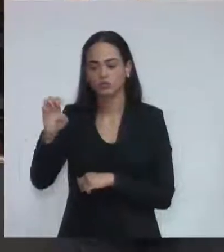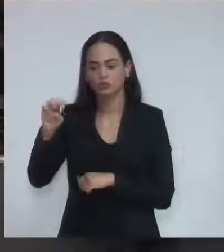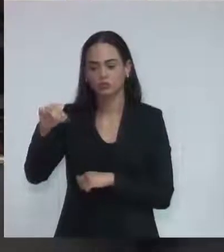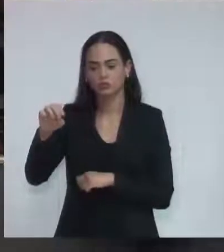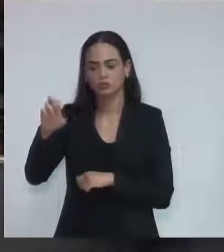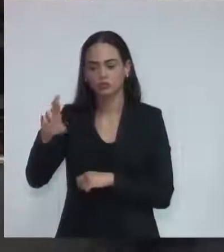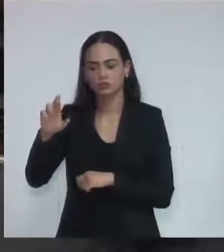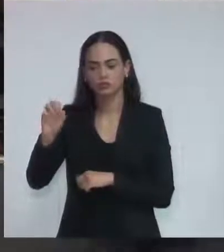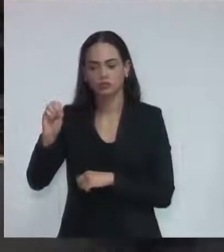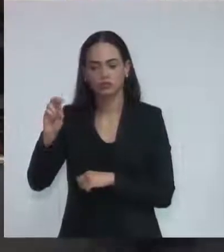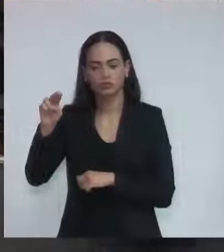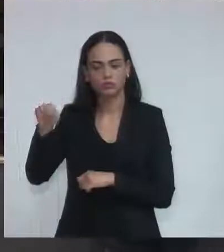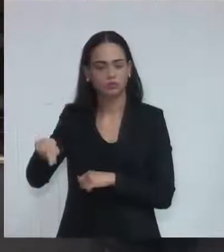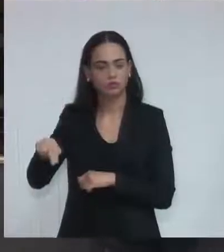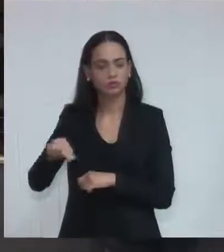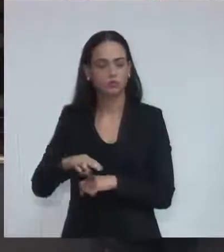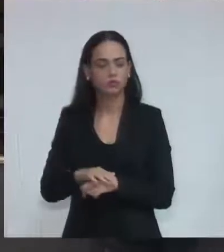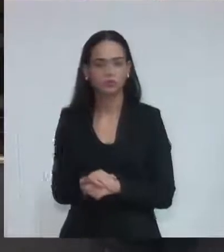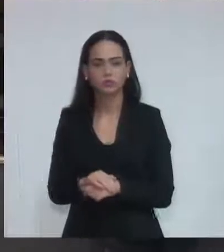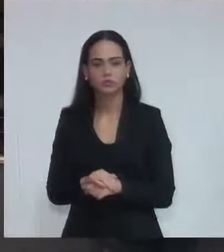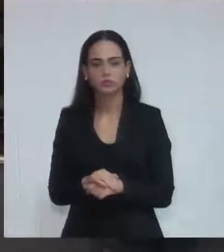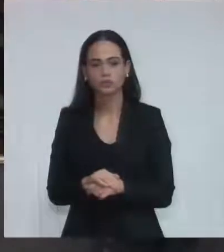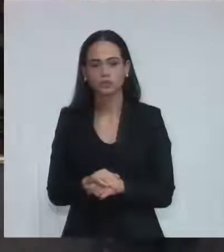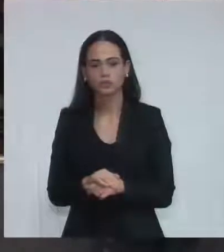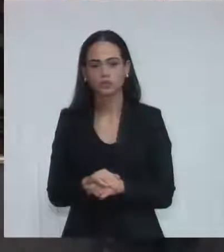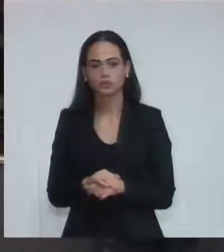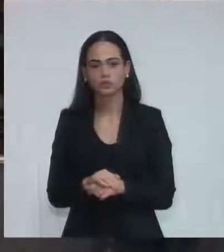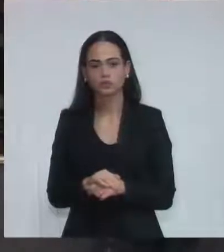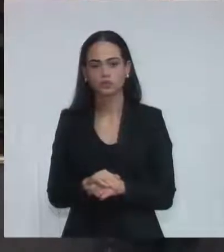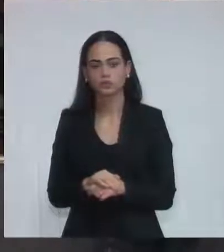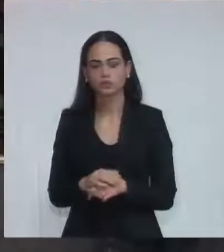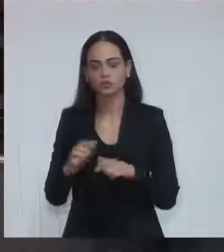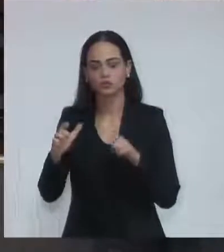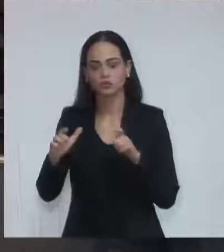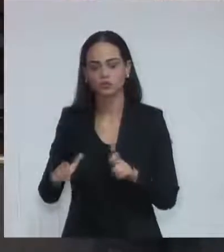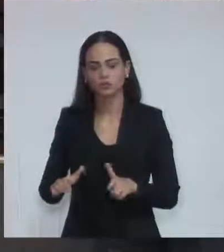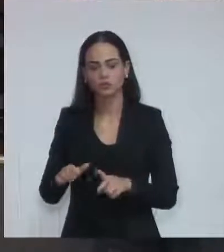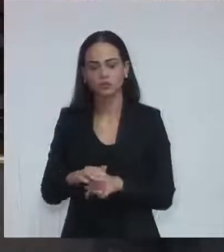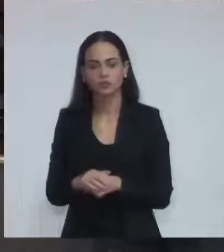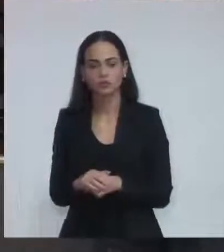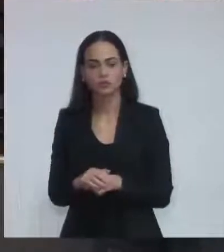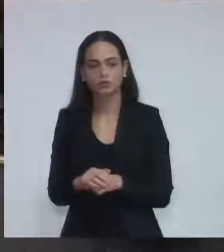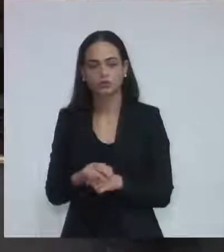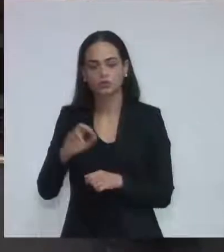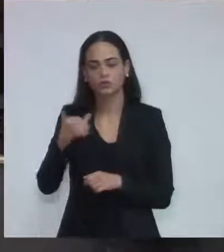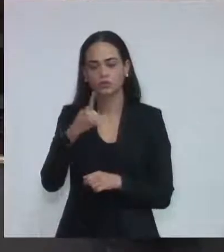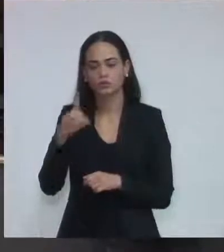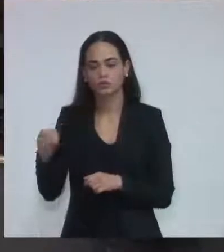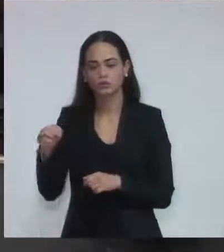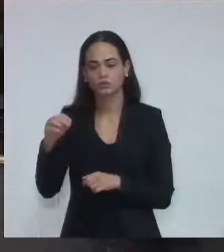São Francisco de Assis, número 110, Vila João 23.